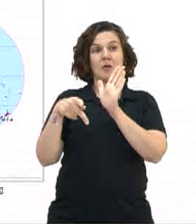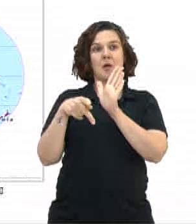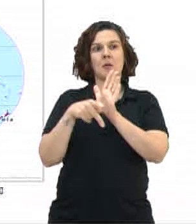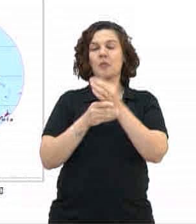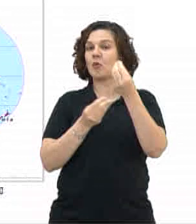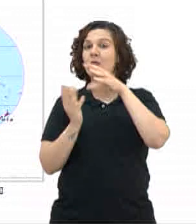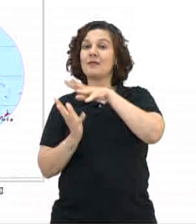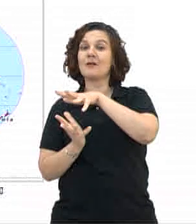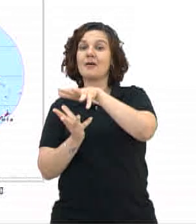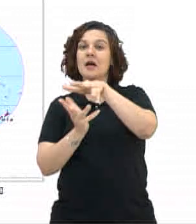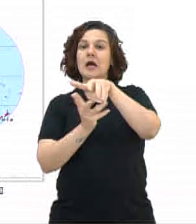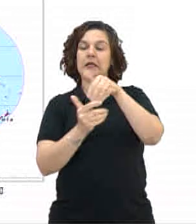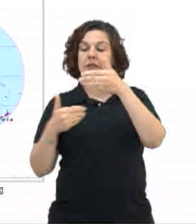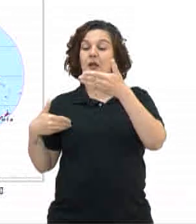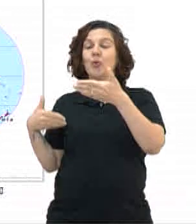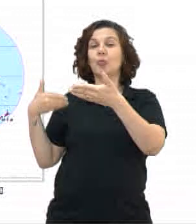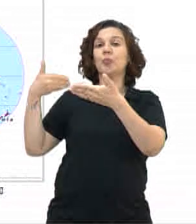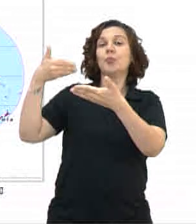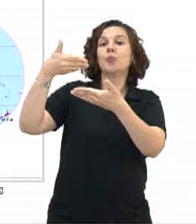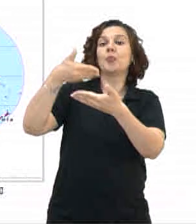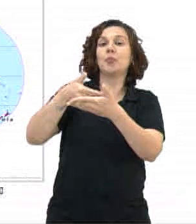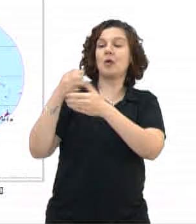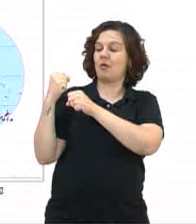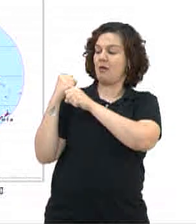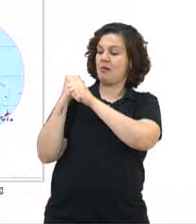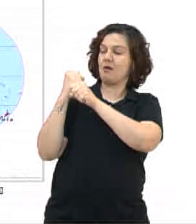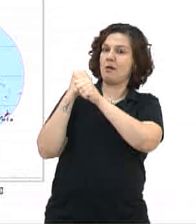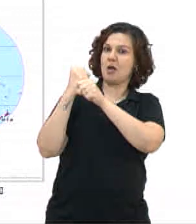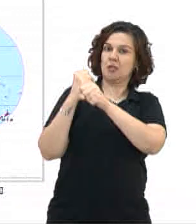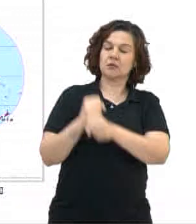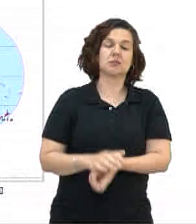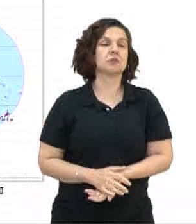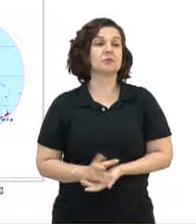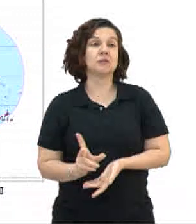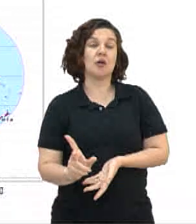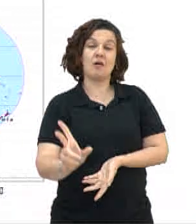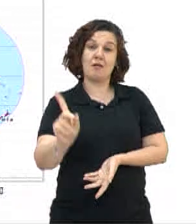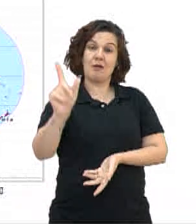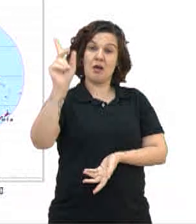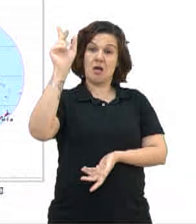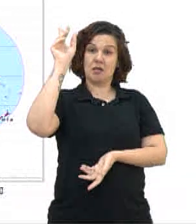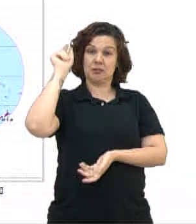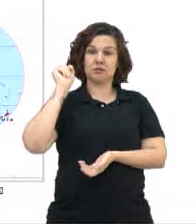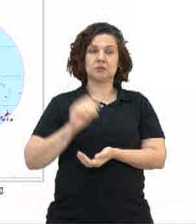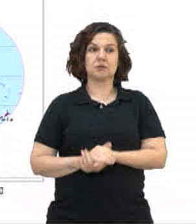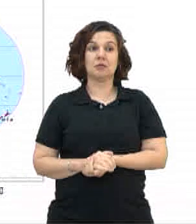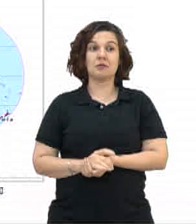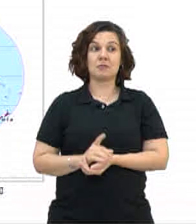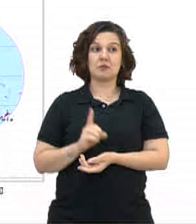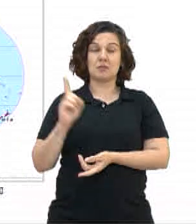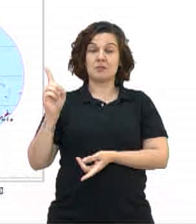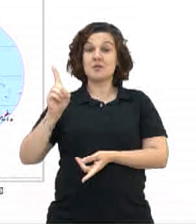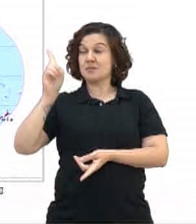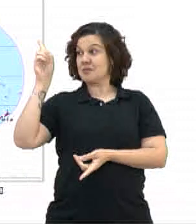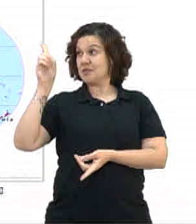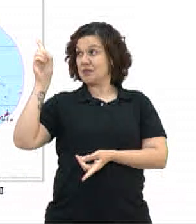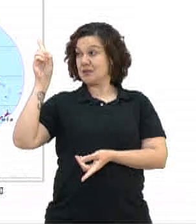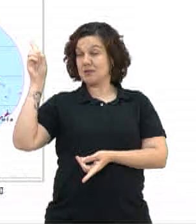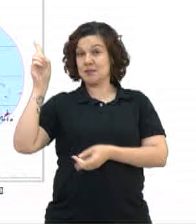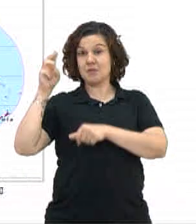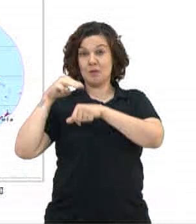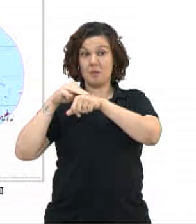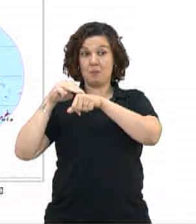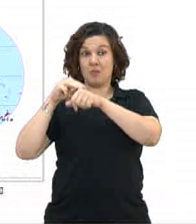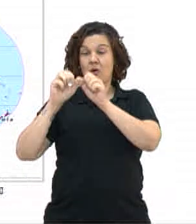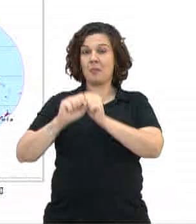da superfície terrestre ao longo da história. Desde a mais antiga, no canto superior esquerdo da tela,